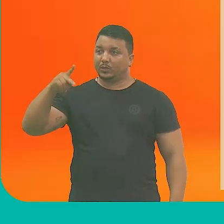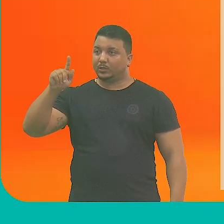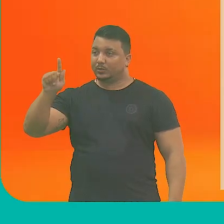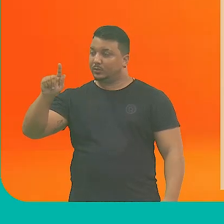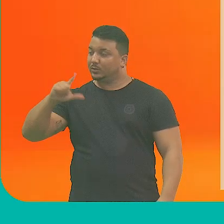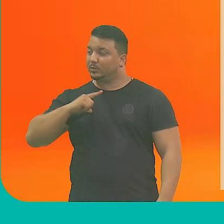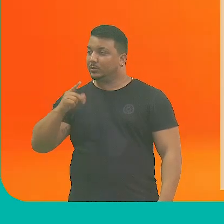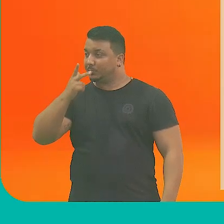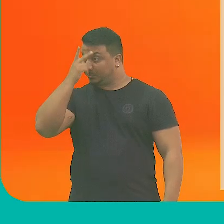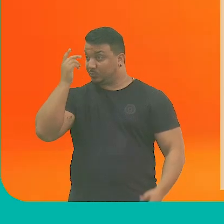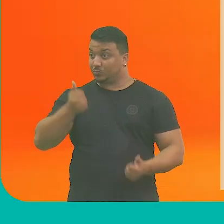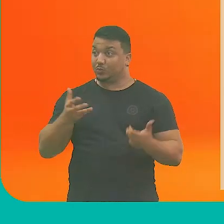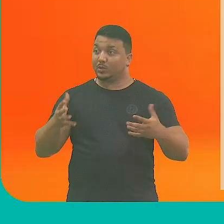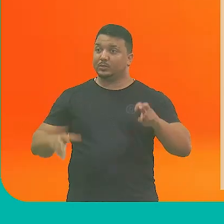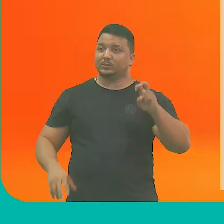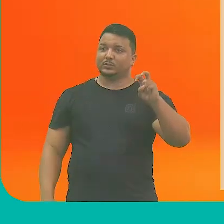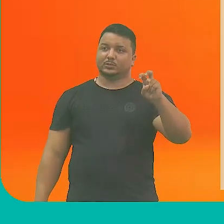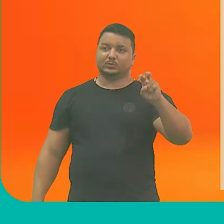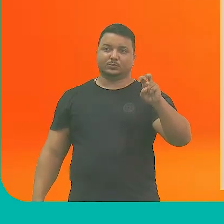essas 5 pessoas, ó.